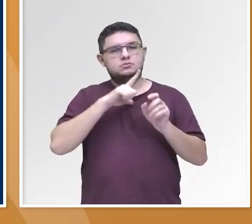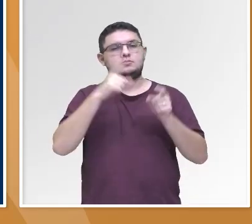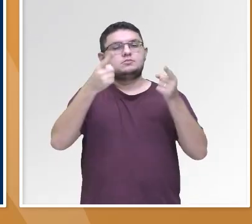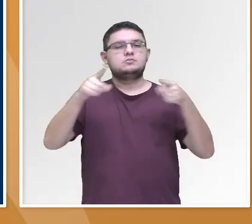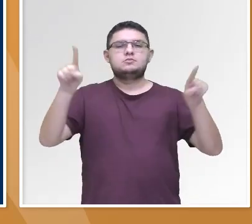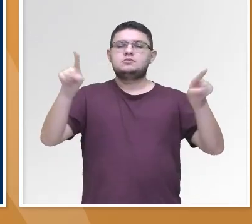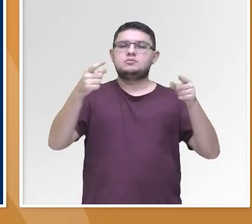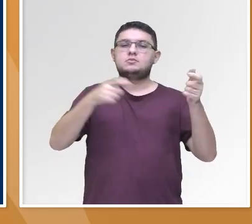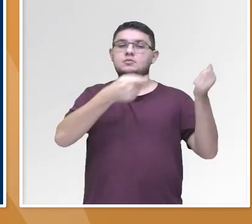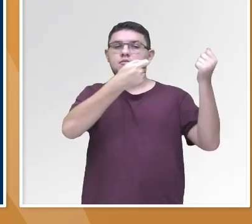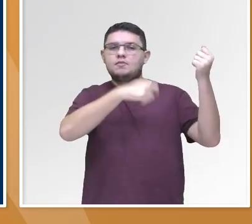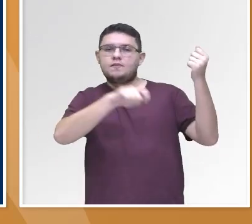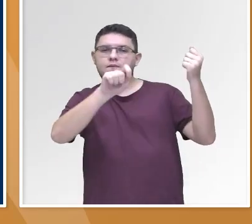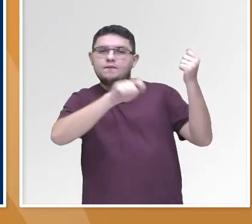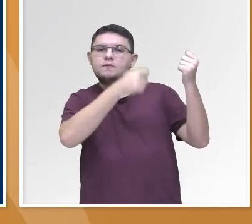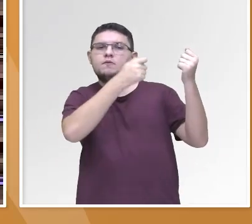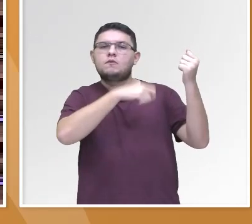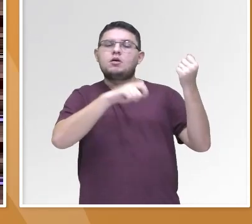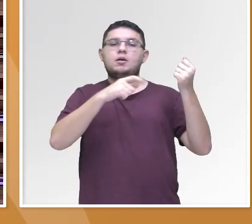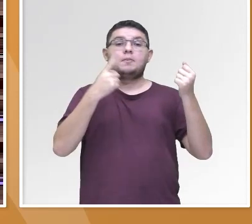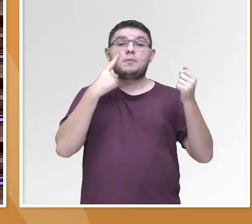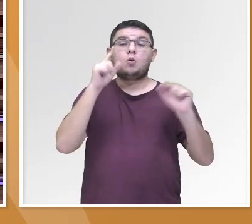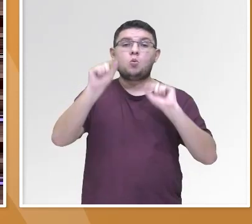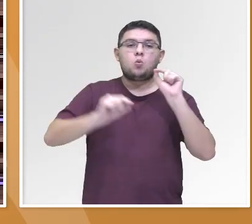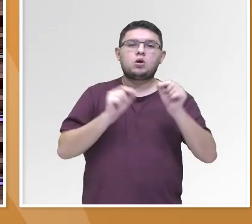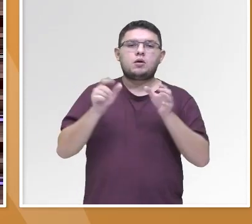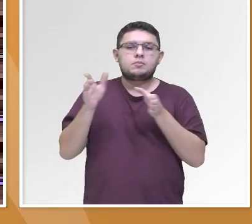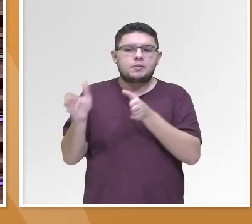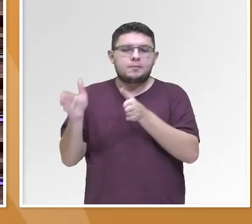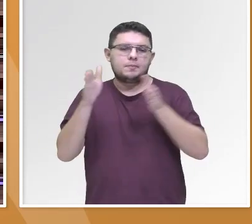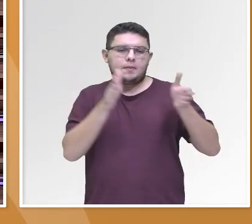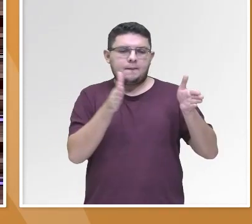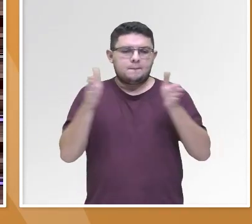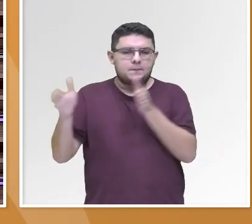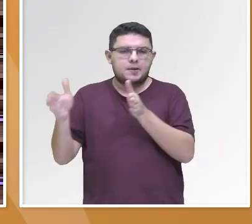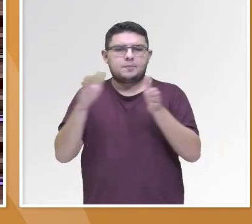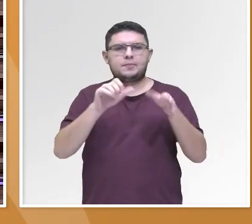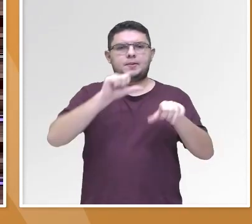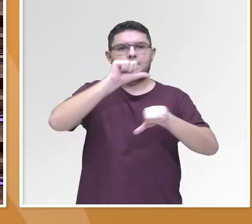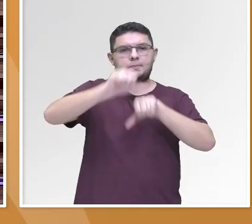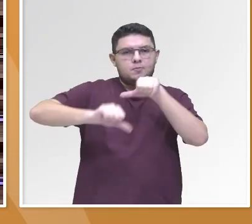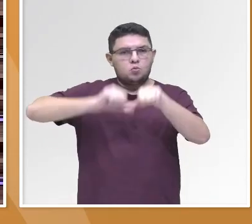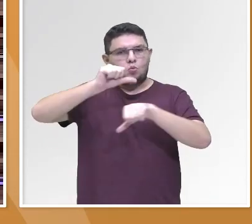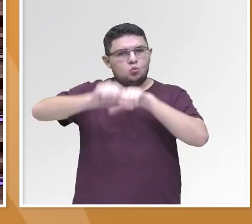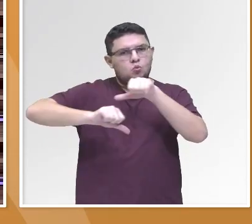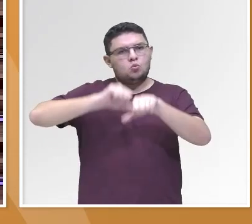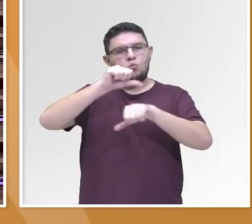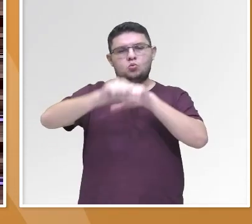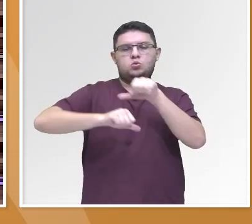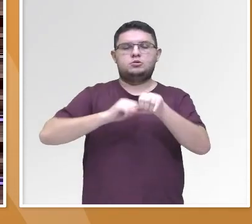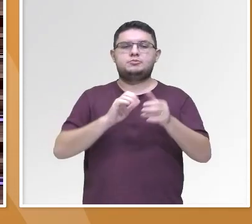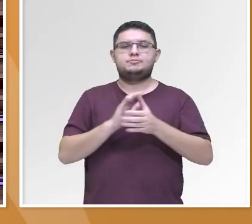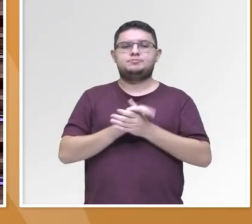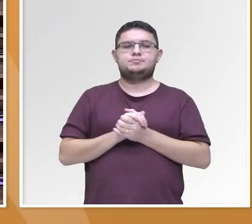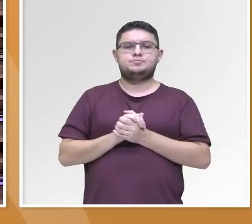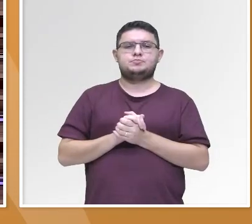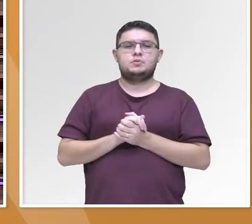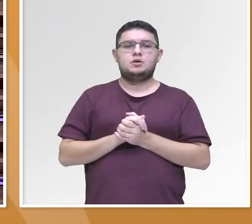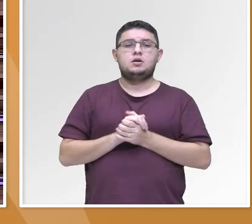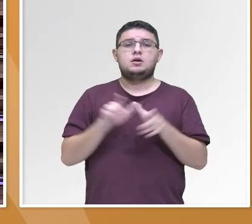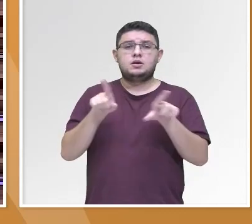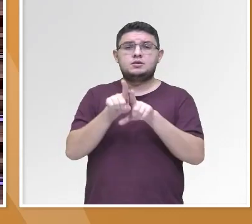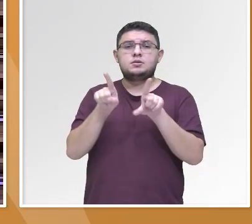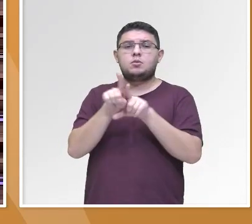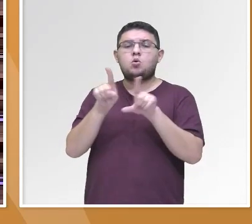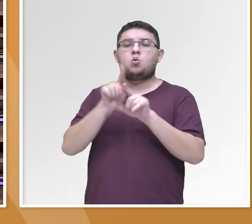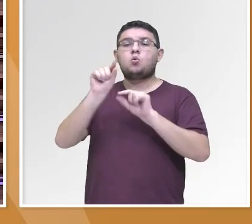como instrumento para marcar o passo, a cadência da dança ou da luta, e claro, também utilizada para fazer a musicalidade quando